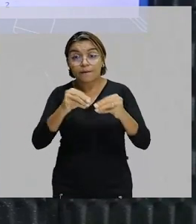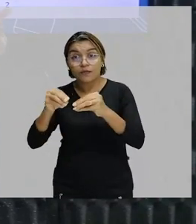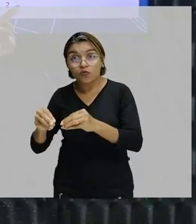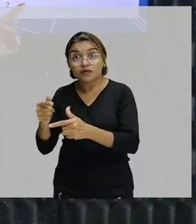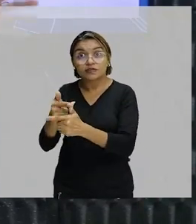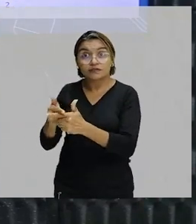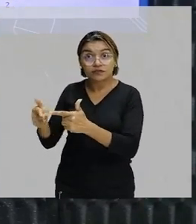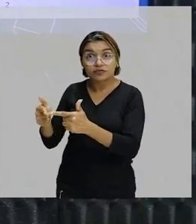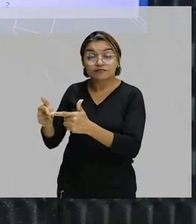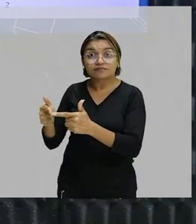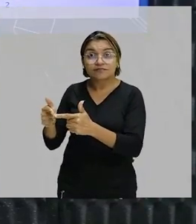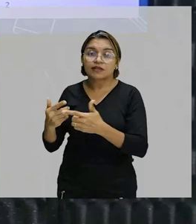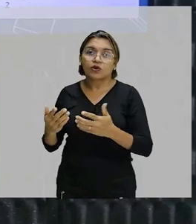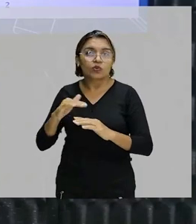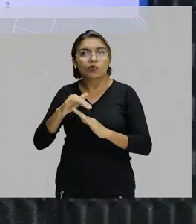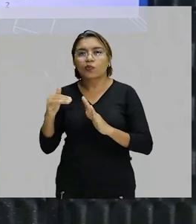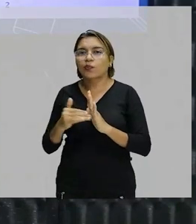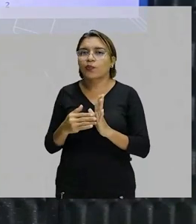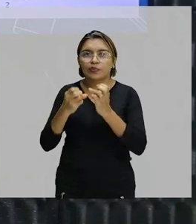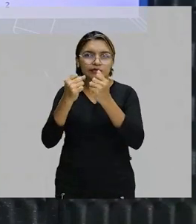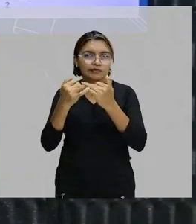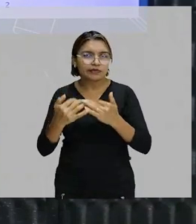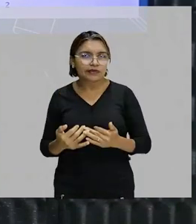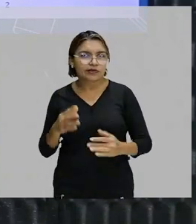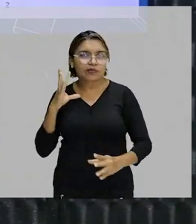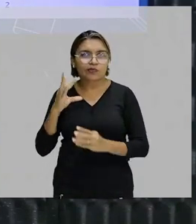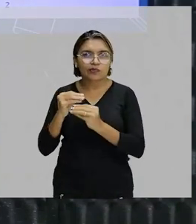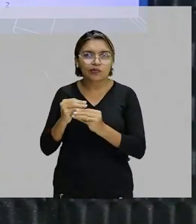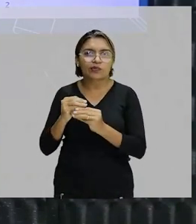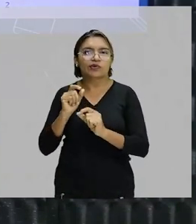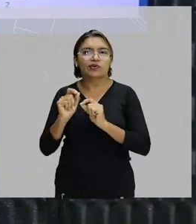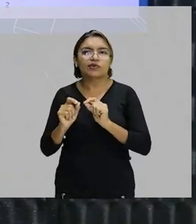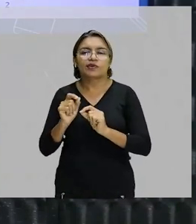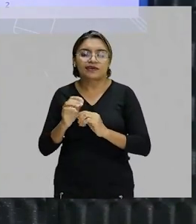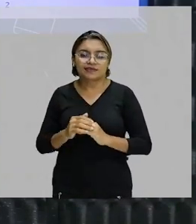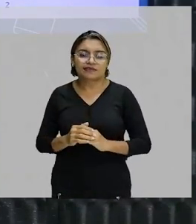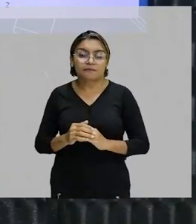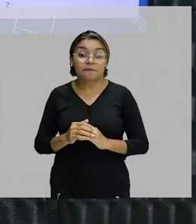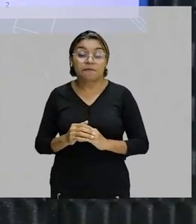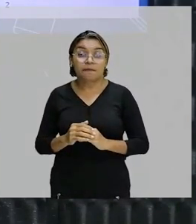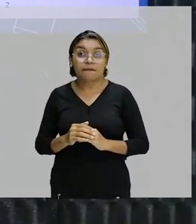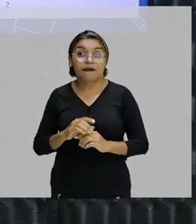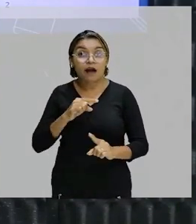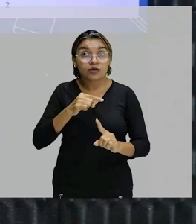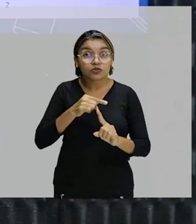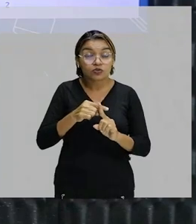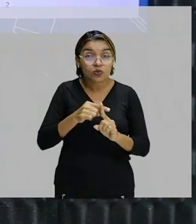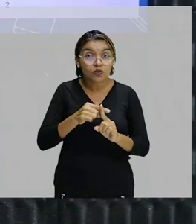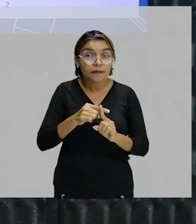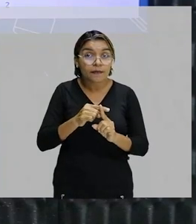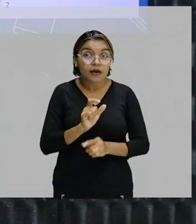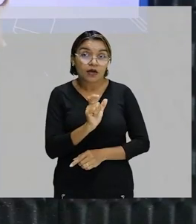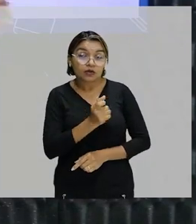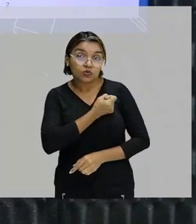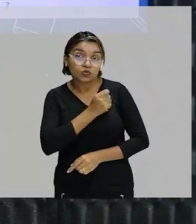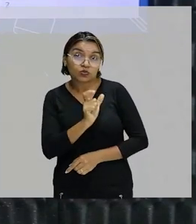pronto toda essa explicação foi para concluir para você que a soma dos termos de uma pa ela é dada por